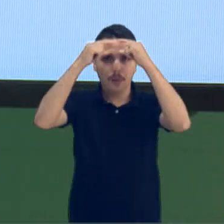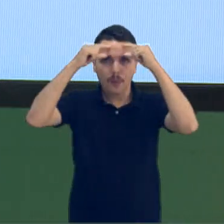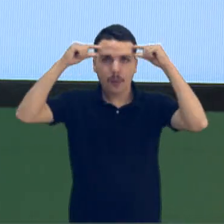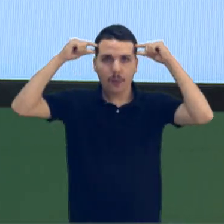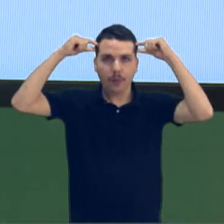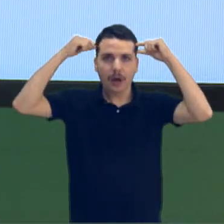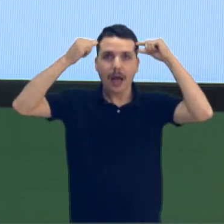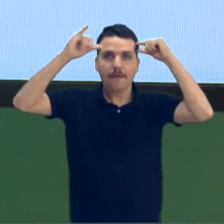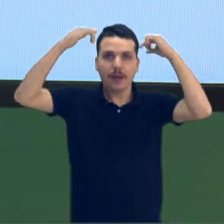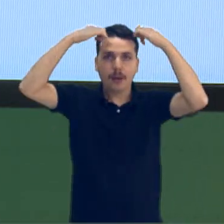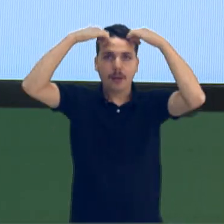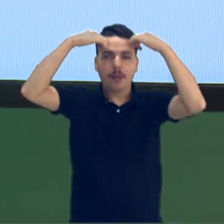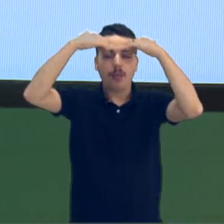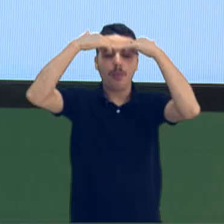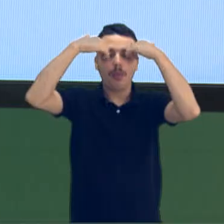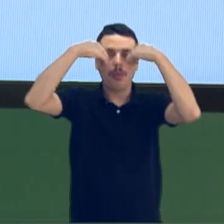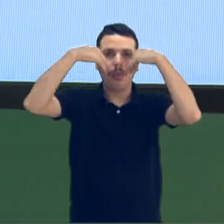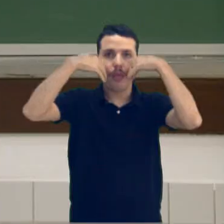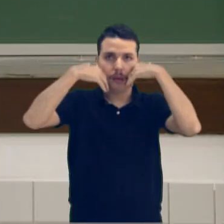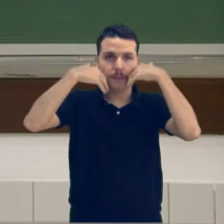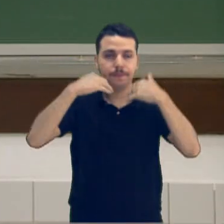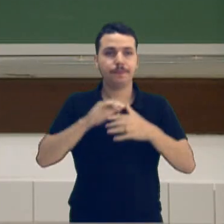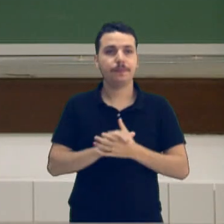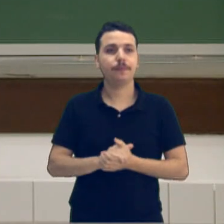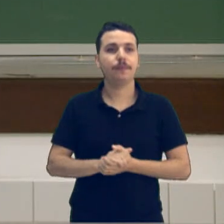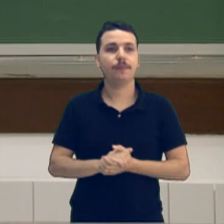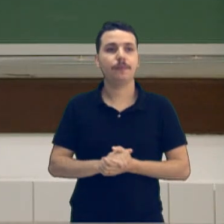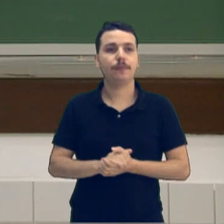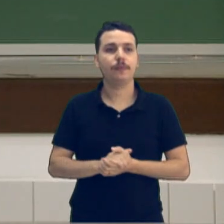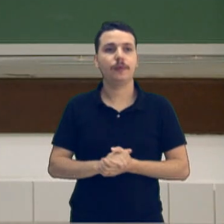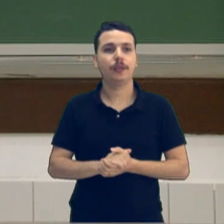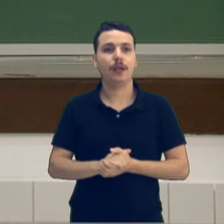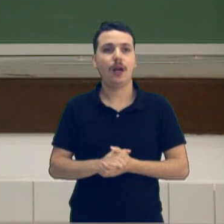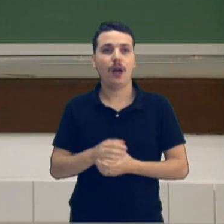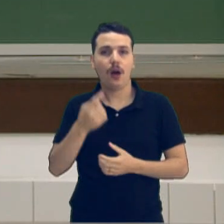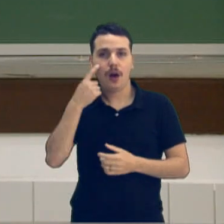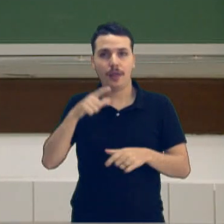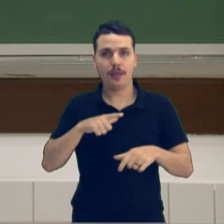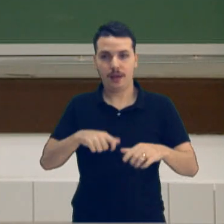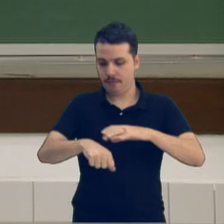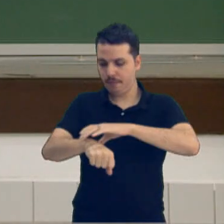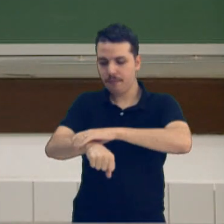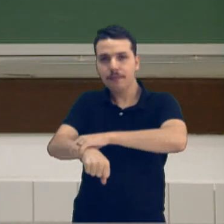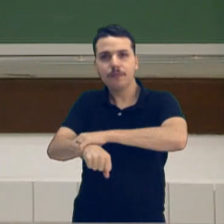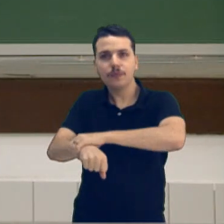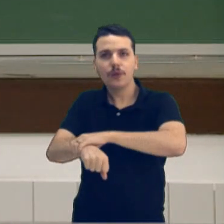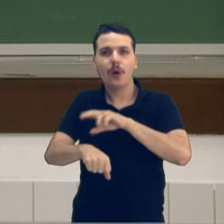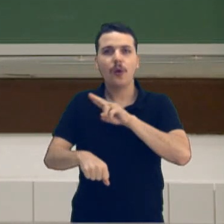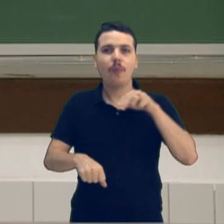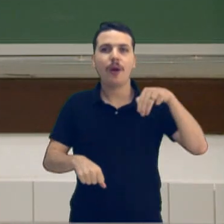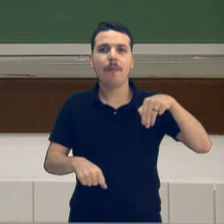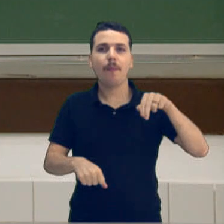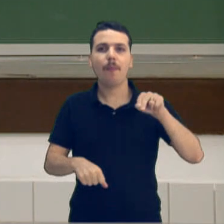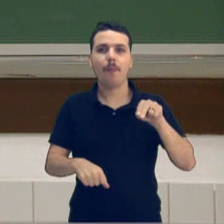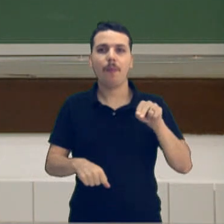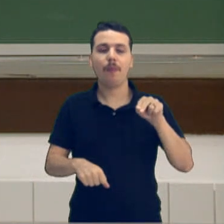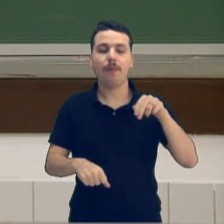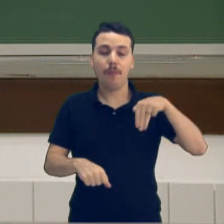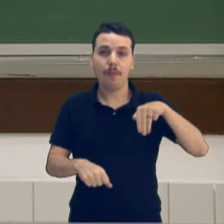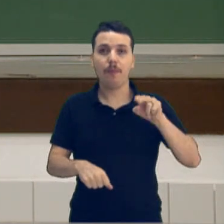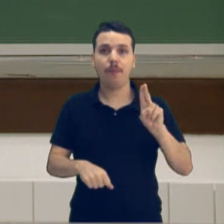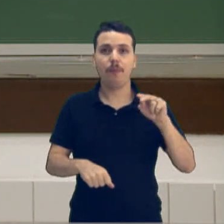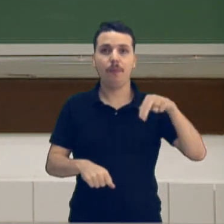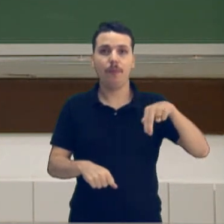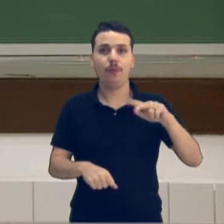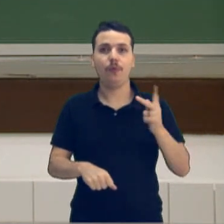ao suor escorrendo pelo rosto. Aqui a gente chama de munhequeira. Então, pessoal, a gente ouve falar assim vulgarmente